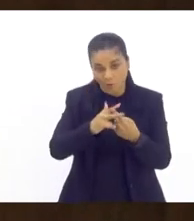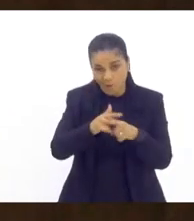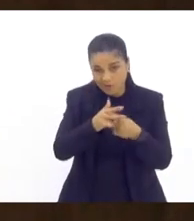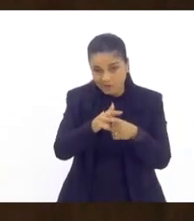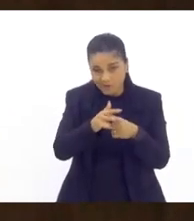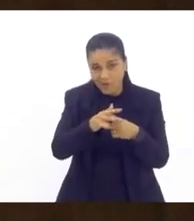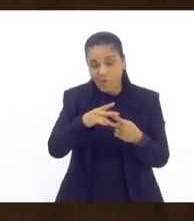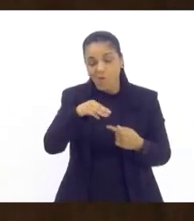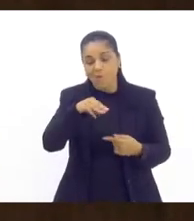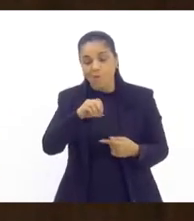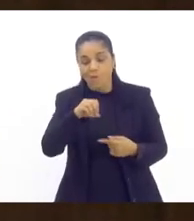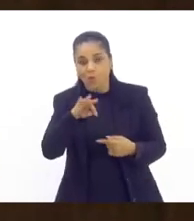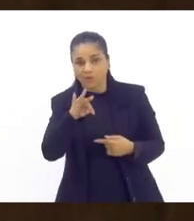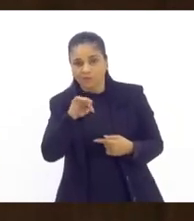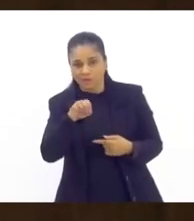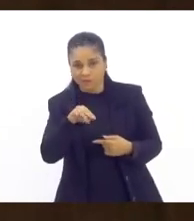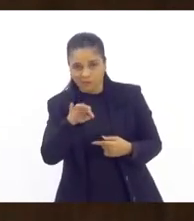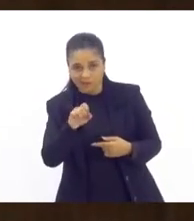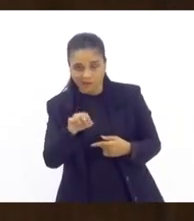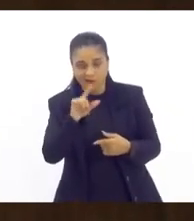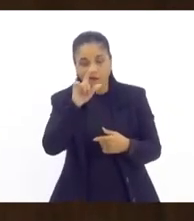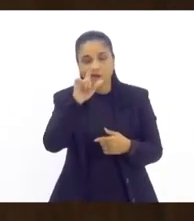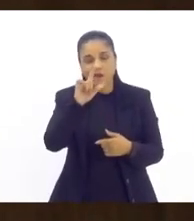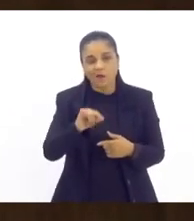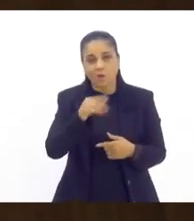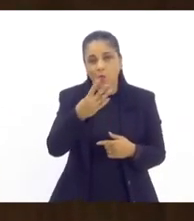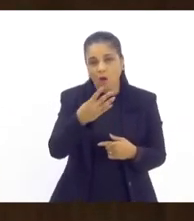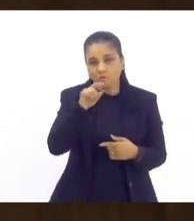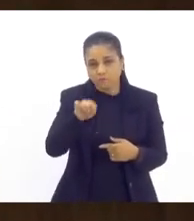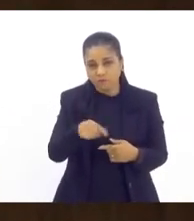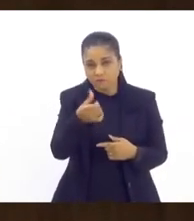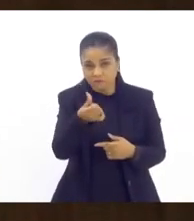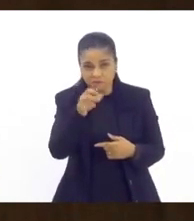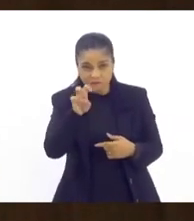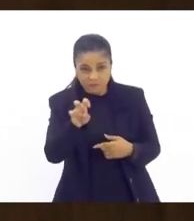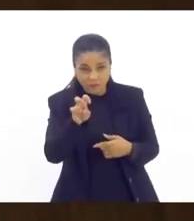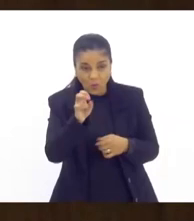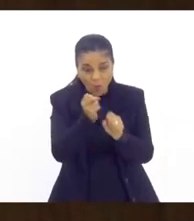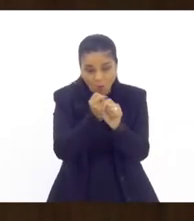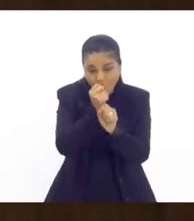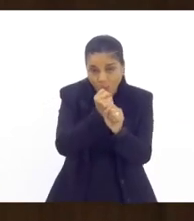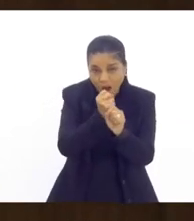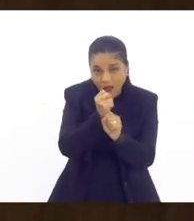para 4,65, a taxa de juro anual está em